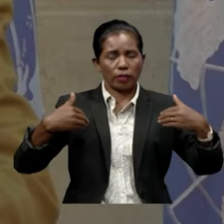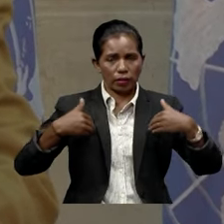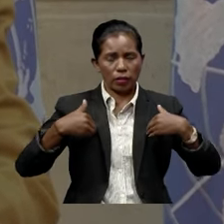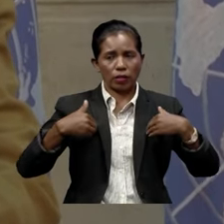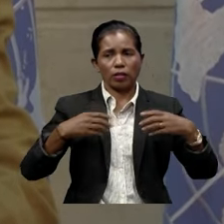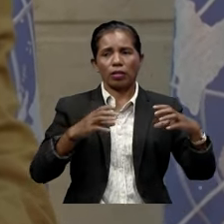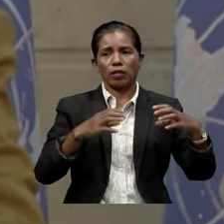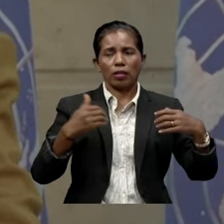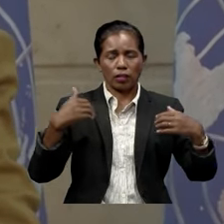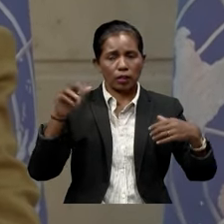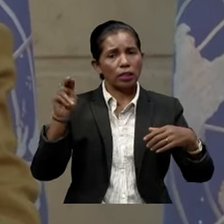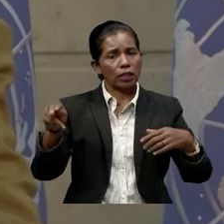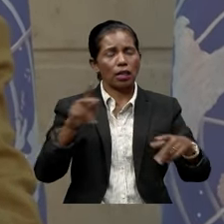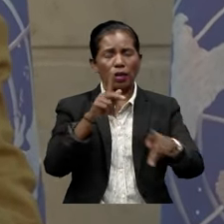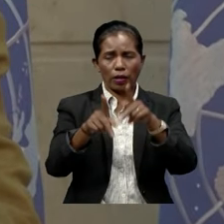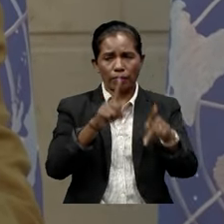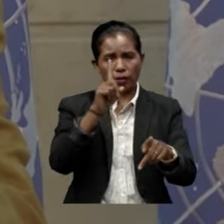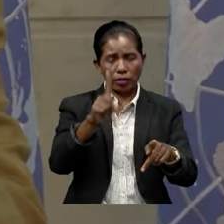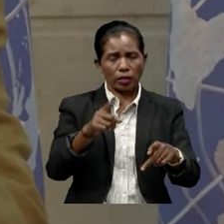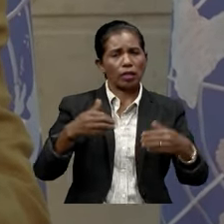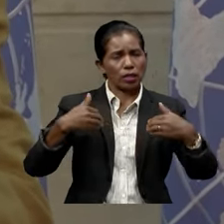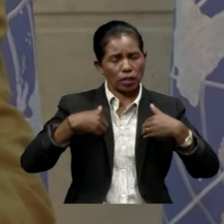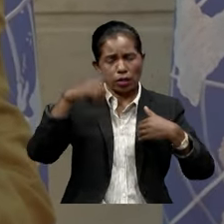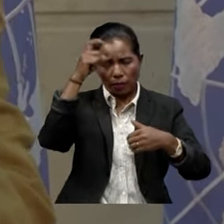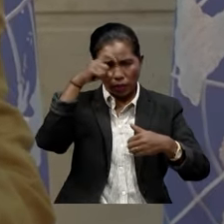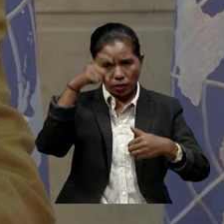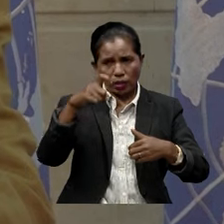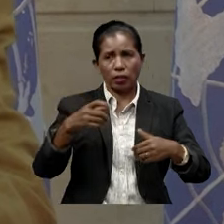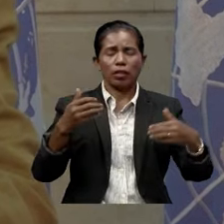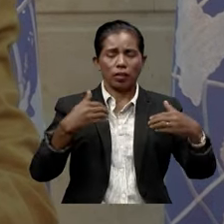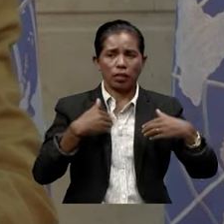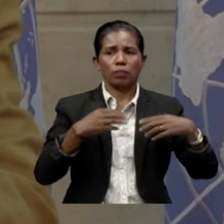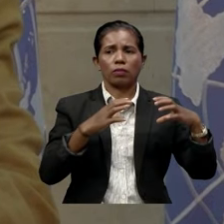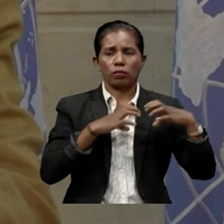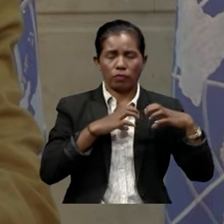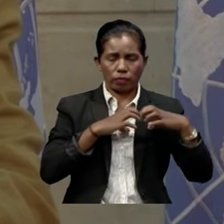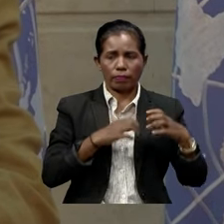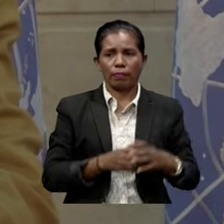A Maria é a Maíra e a Caputo, mas vem ir a Moscou.